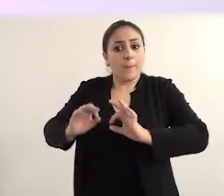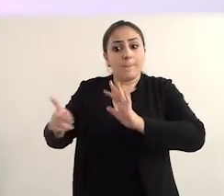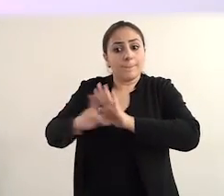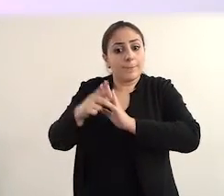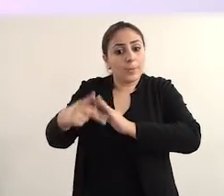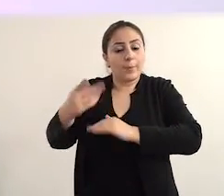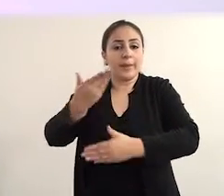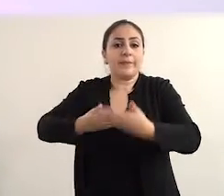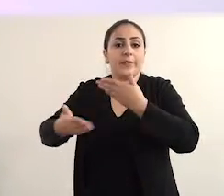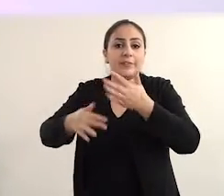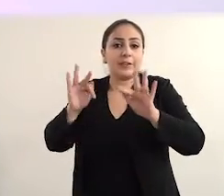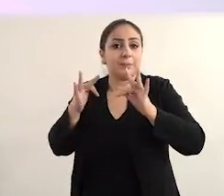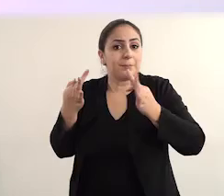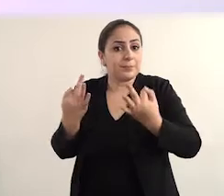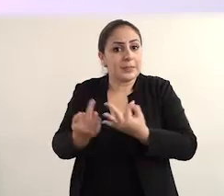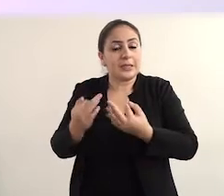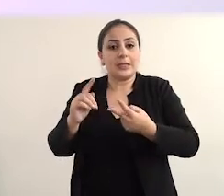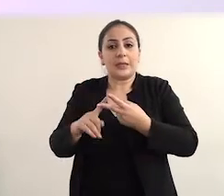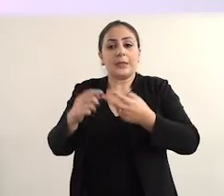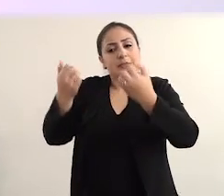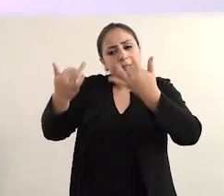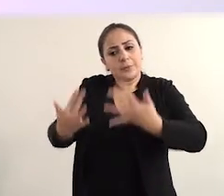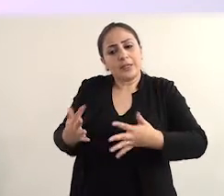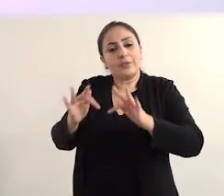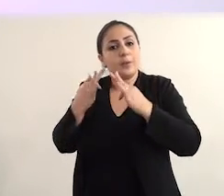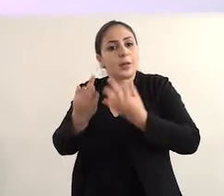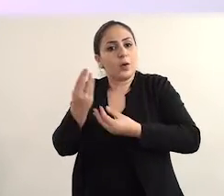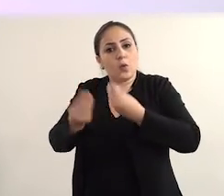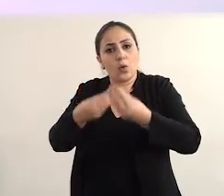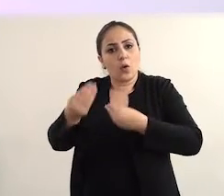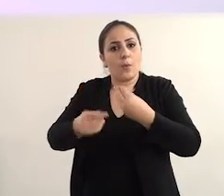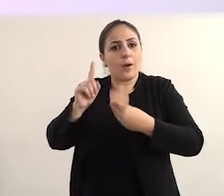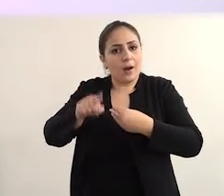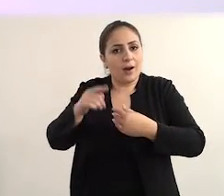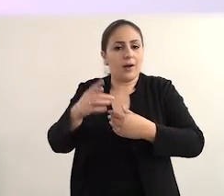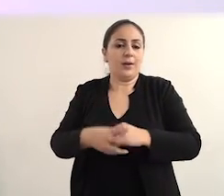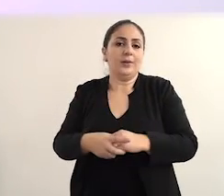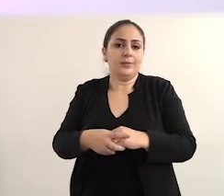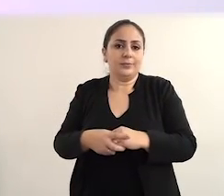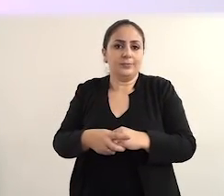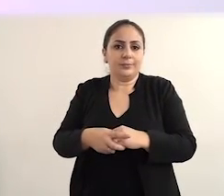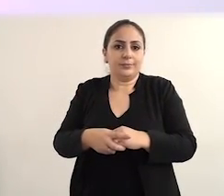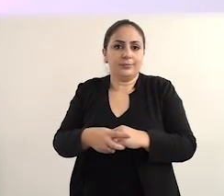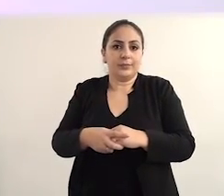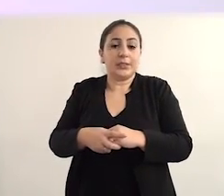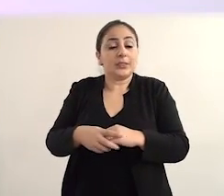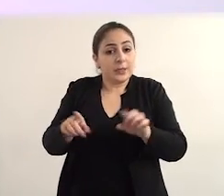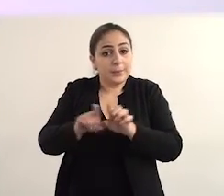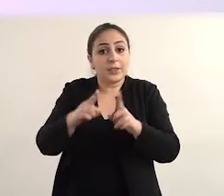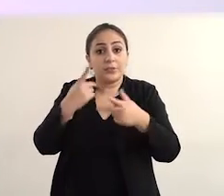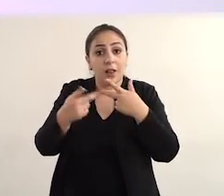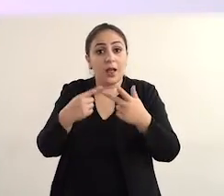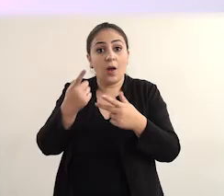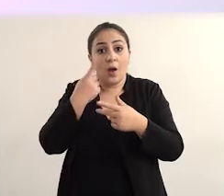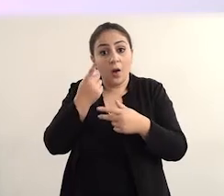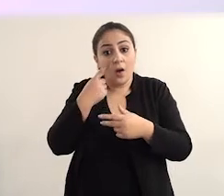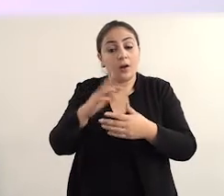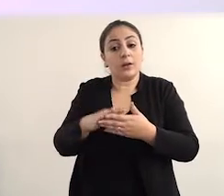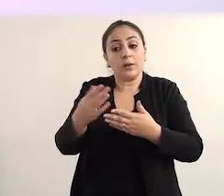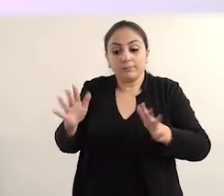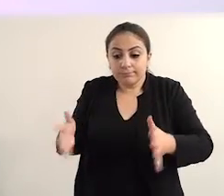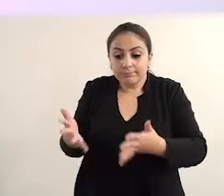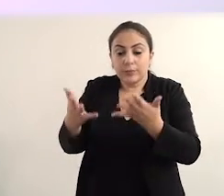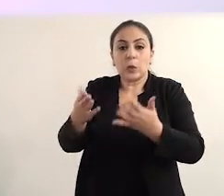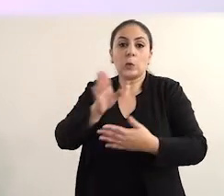para atender as famílias, para estar explicando para essa família como que é esse processo, né, e dizer, invistam